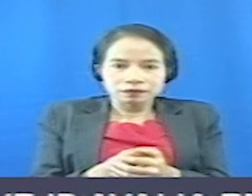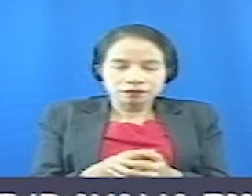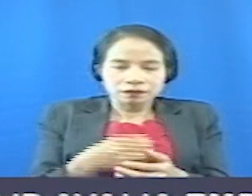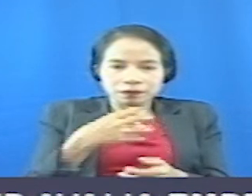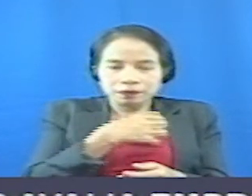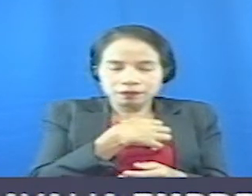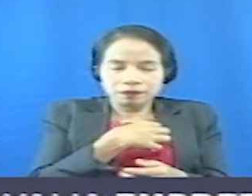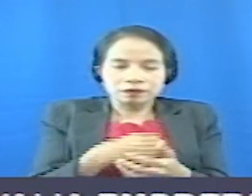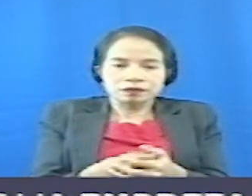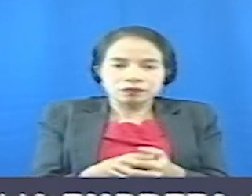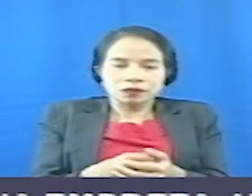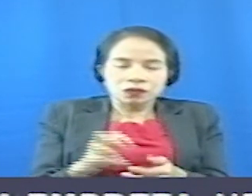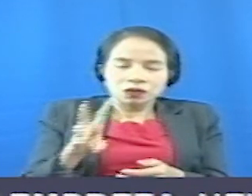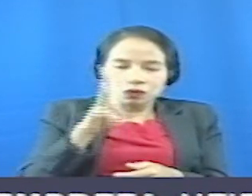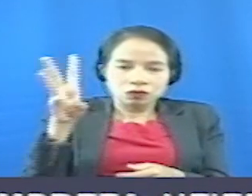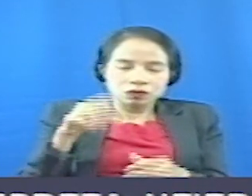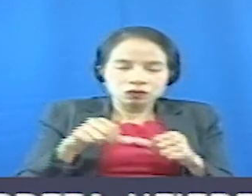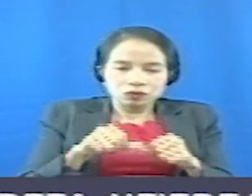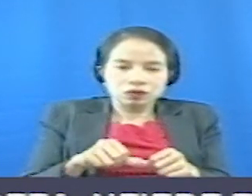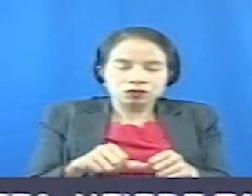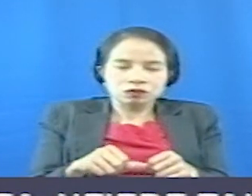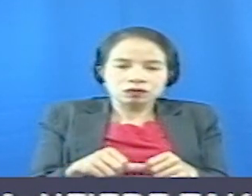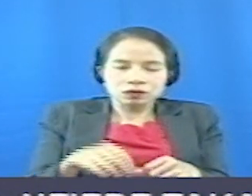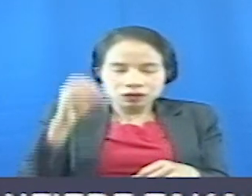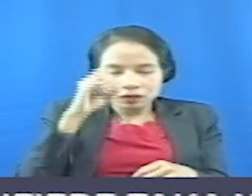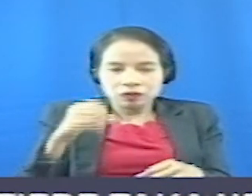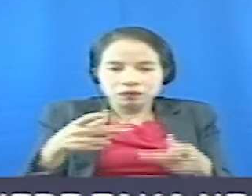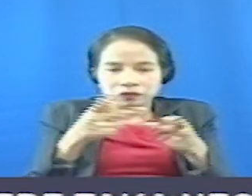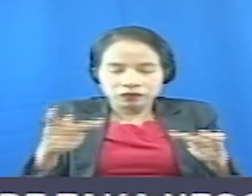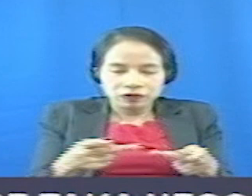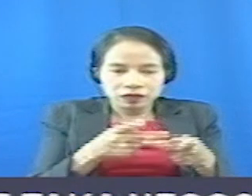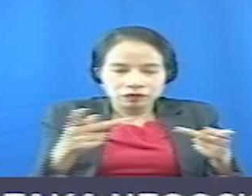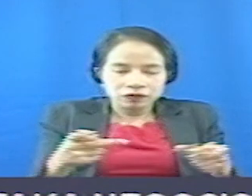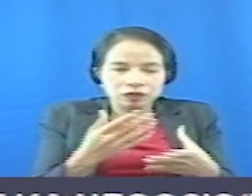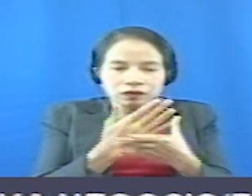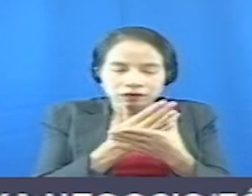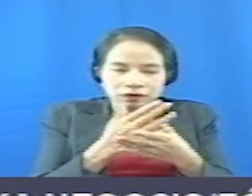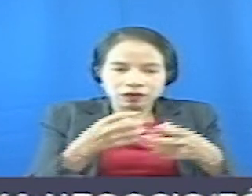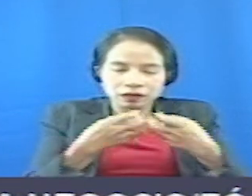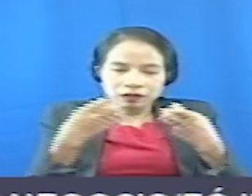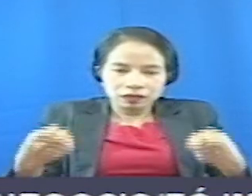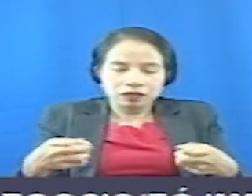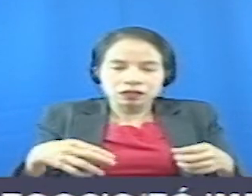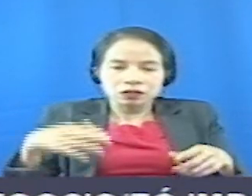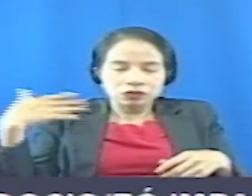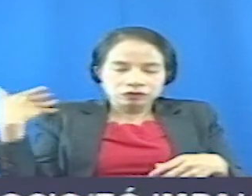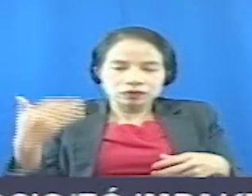Polícia Nacional Timor-Leste, quarta-feira, né, continua a operação Tamasai Bairro, Rorihafá, resolve em Seranebê, Rali Burmalo.